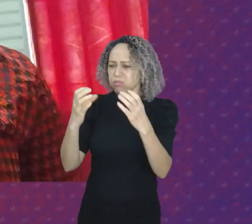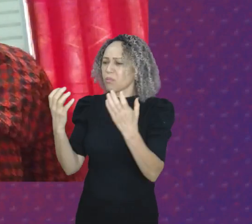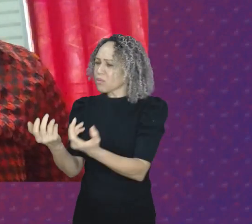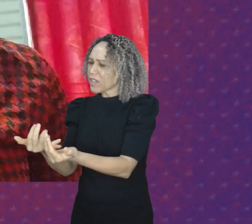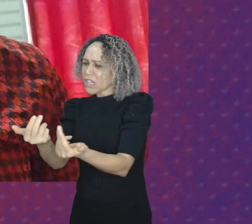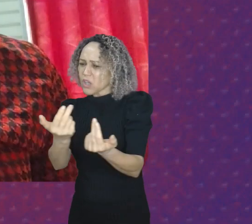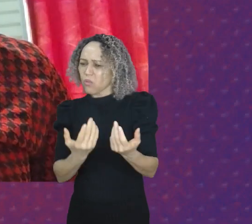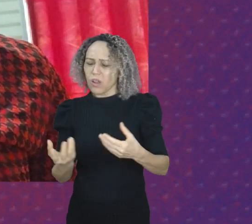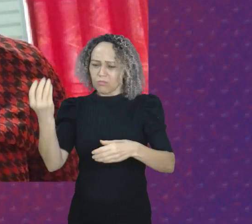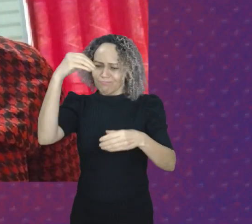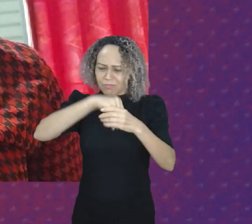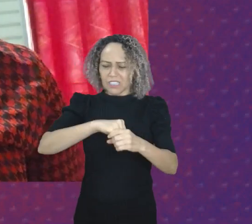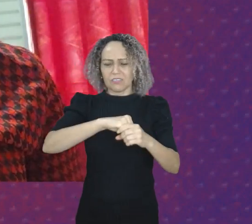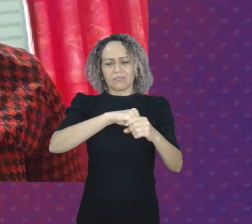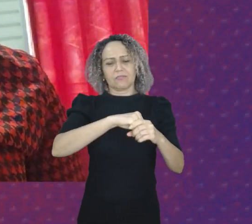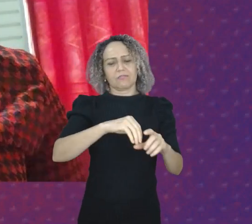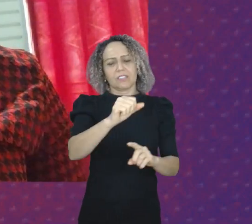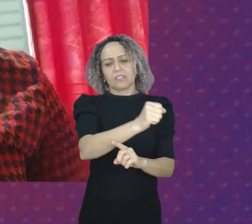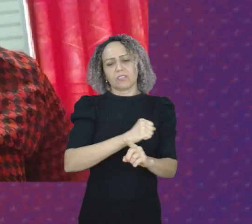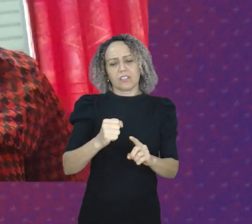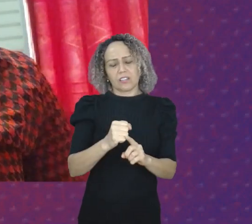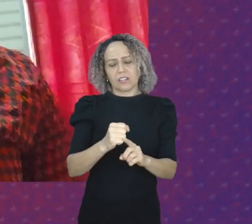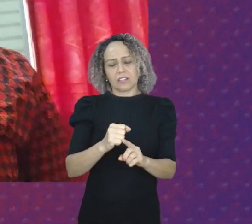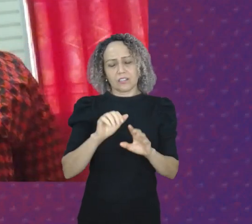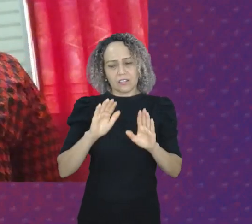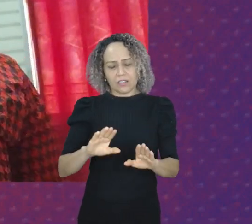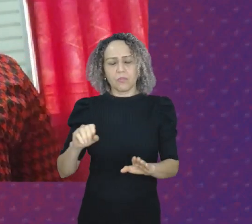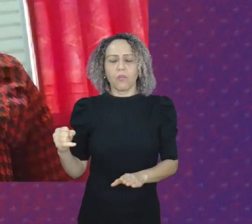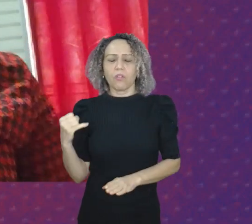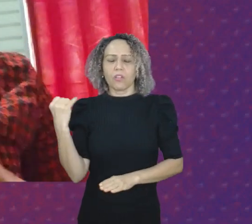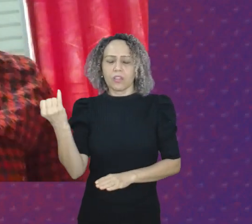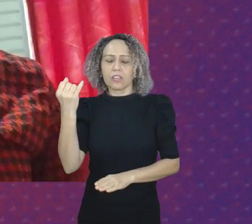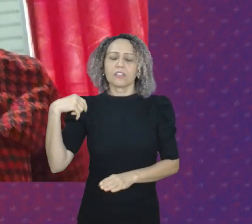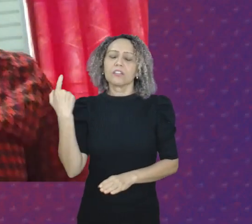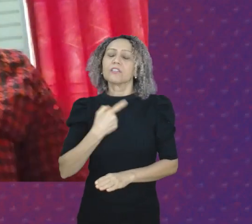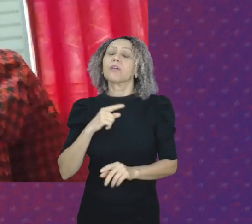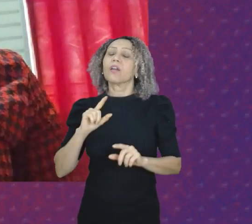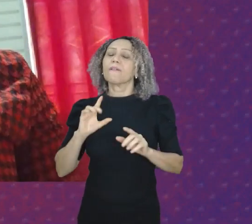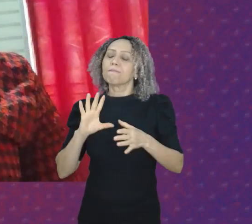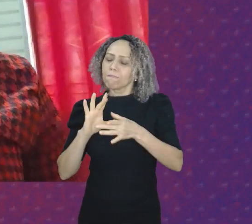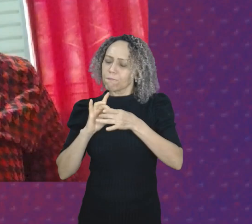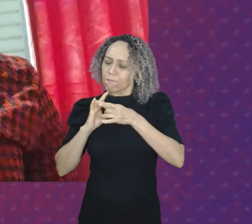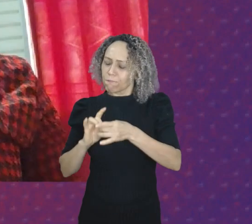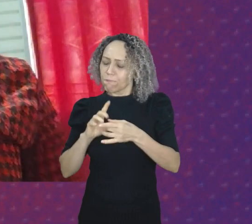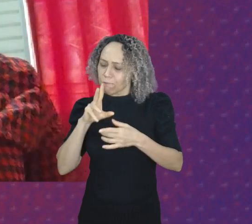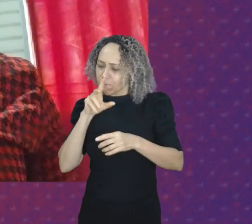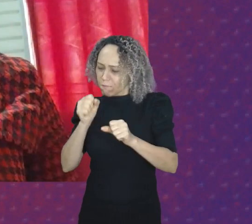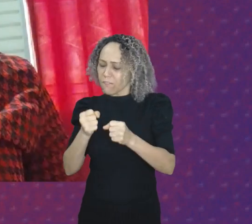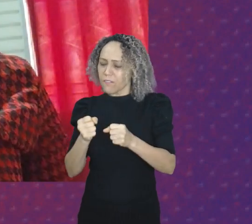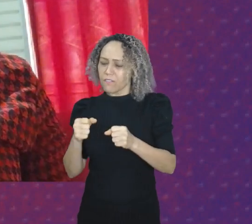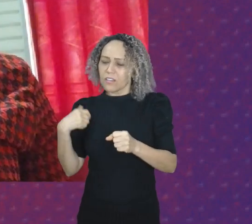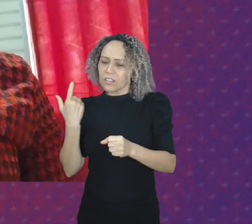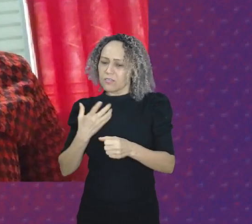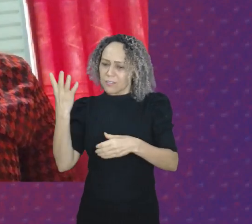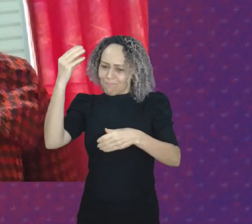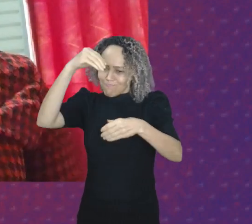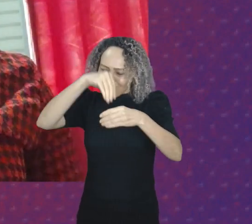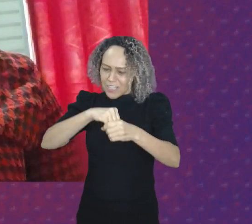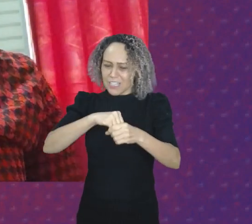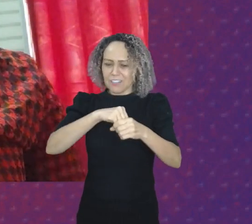nós unirmos forças para que essa população esteja competindo de igual para igual dentro dessa